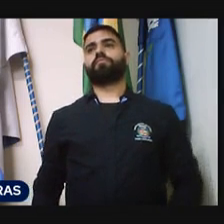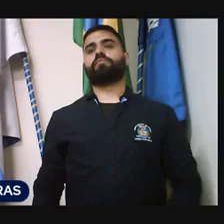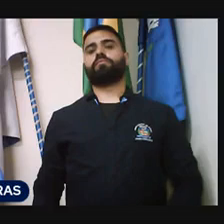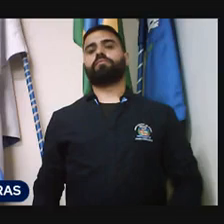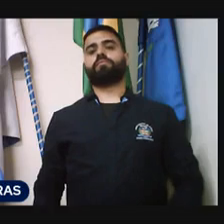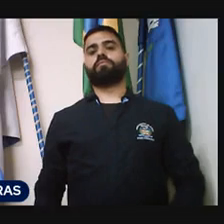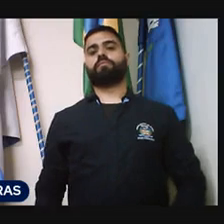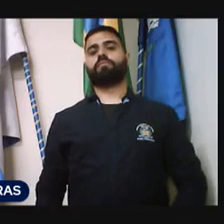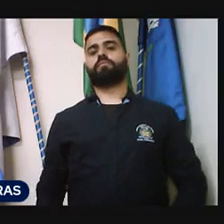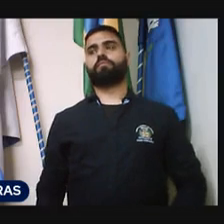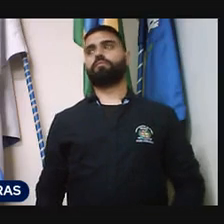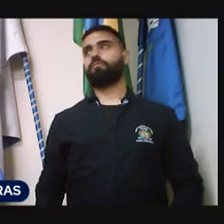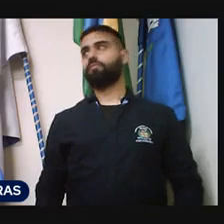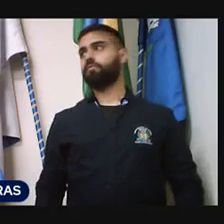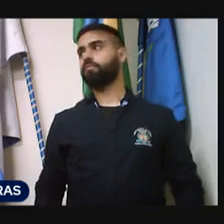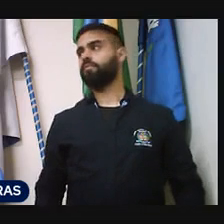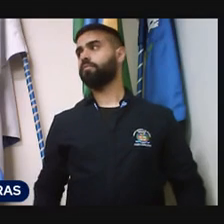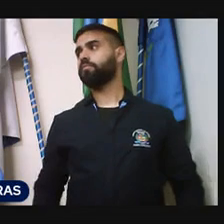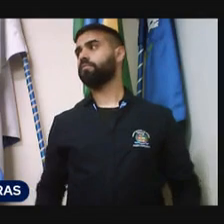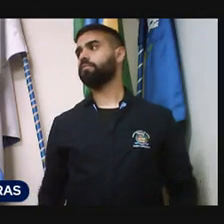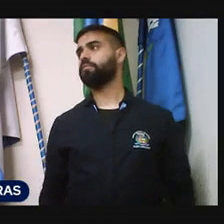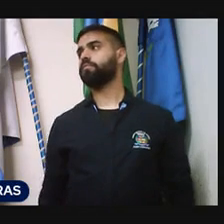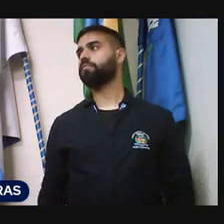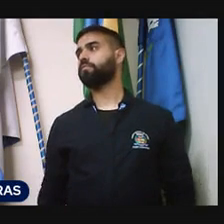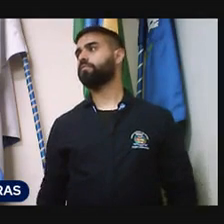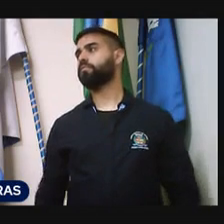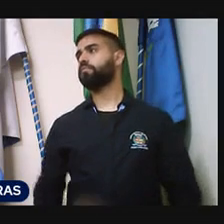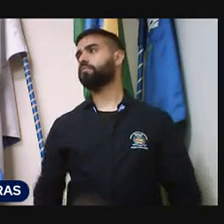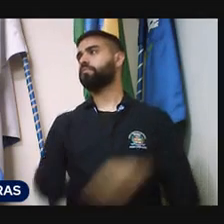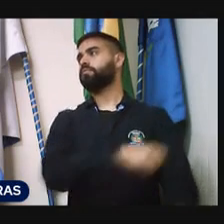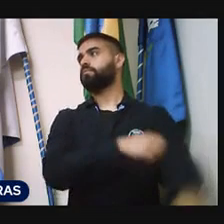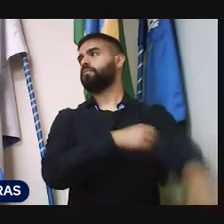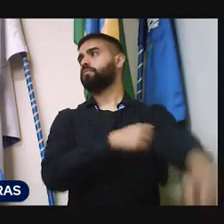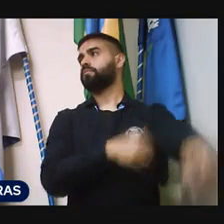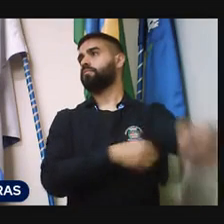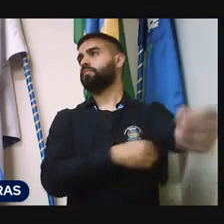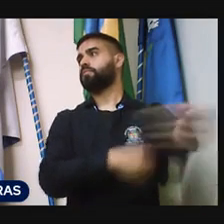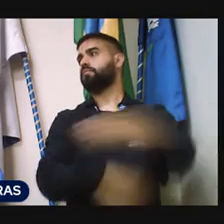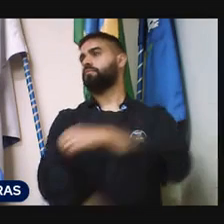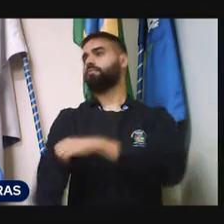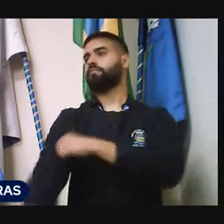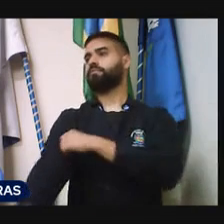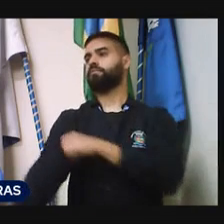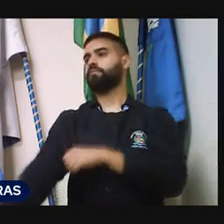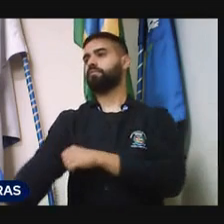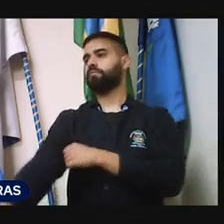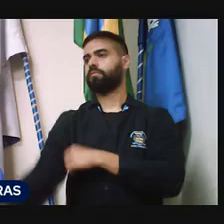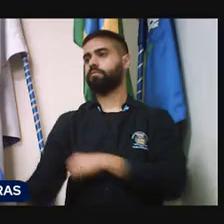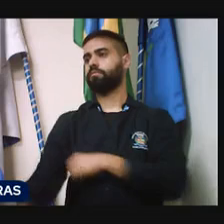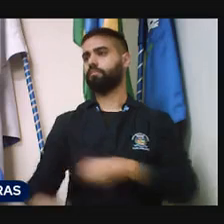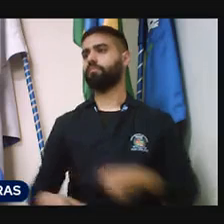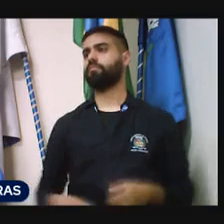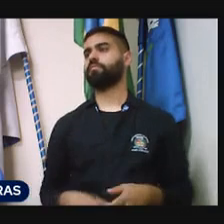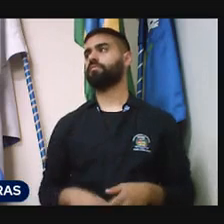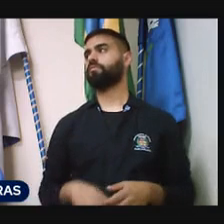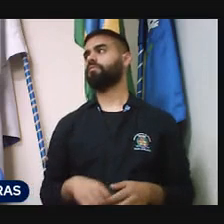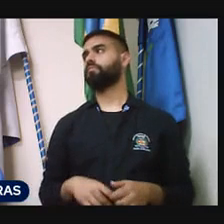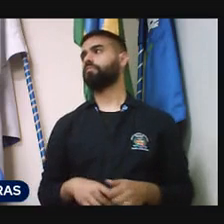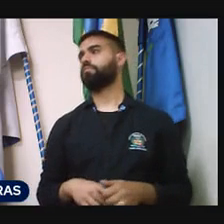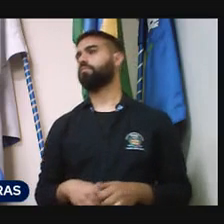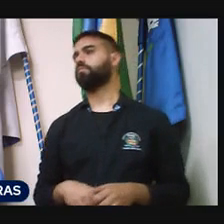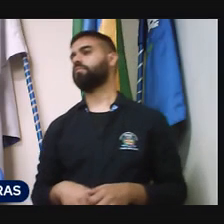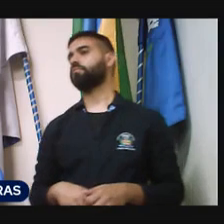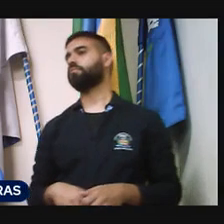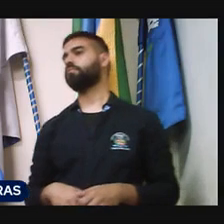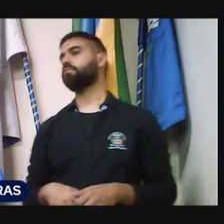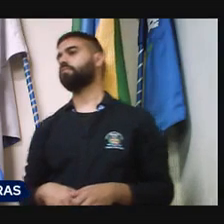cms combustão e todas as indicações retirando as duas primeiras outono está presente começando pela indicação do